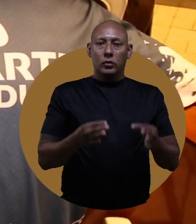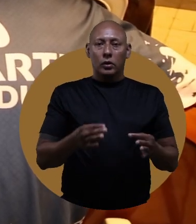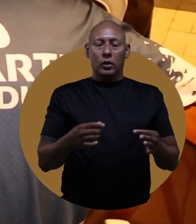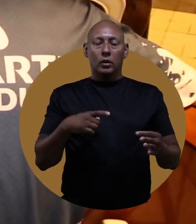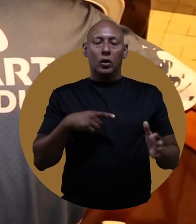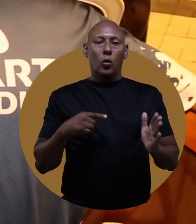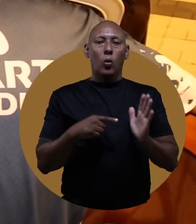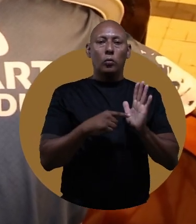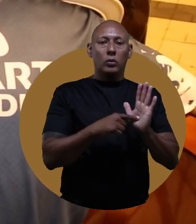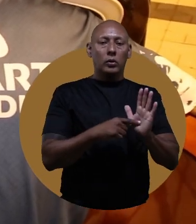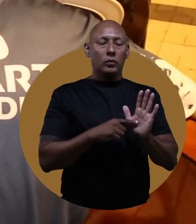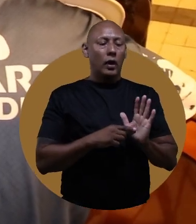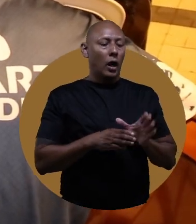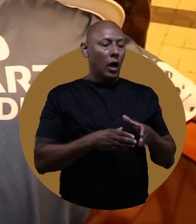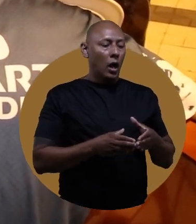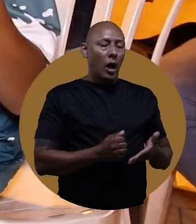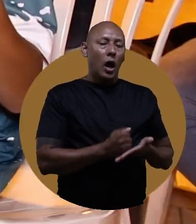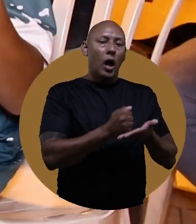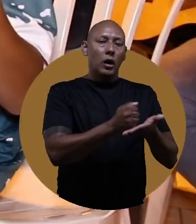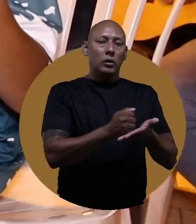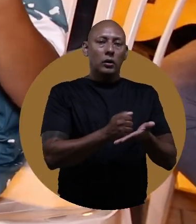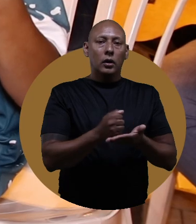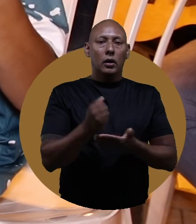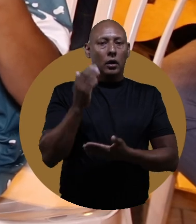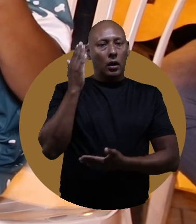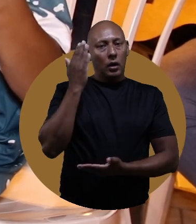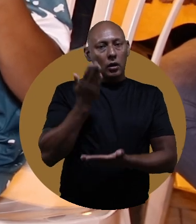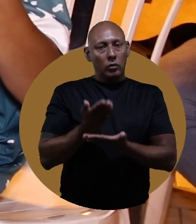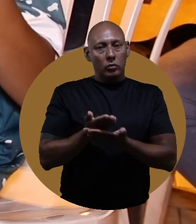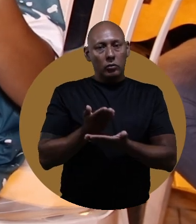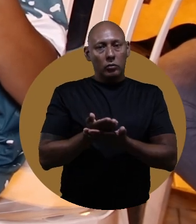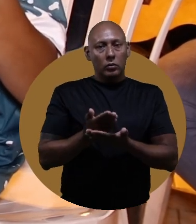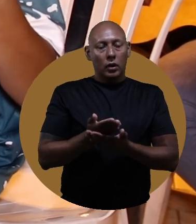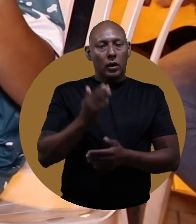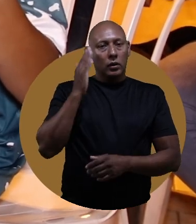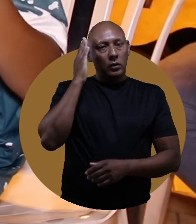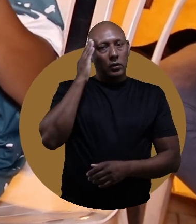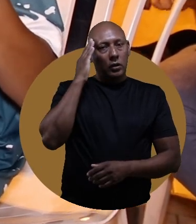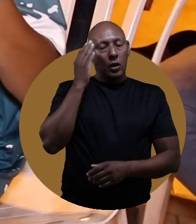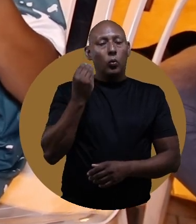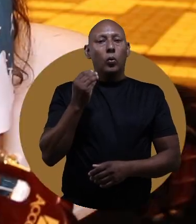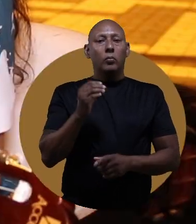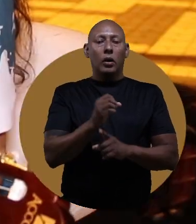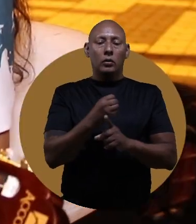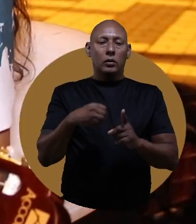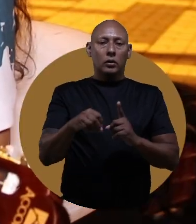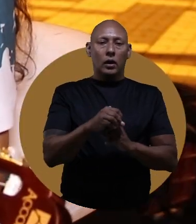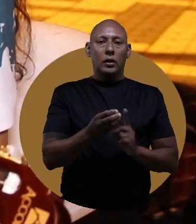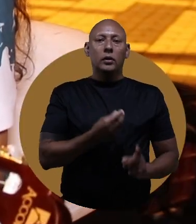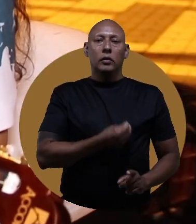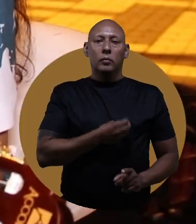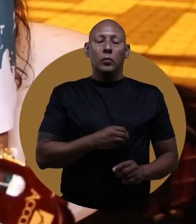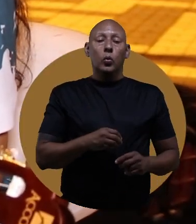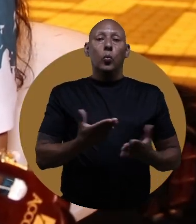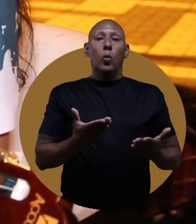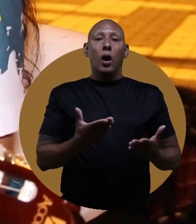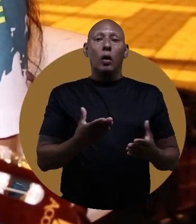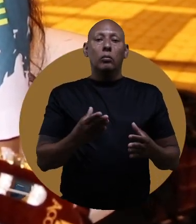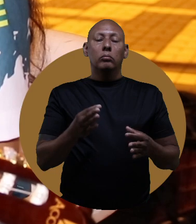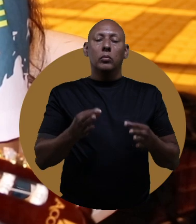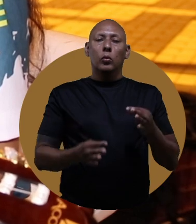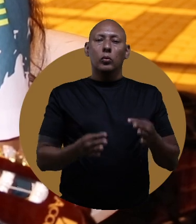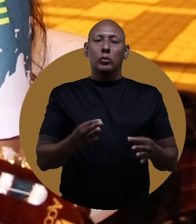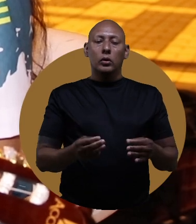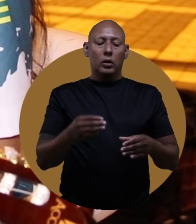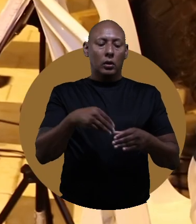objetivo ajudar que os estudantes compreendam como funciona a sociedade em que vivemos e quais são os nossos